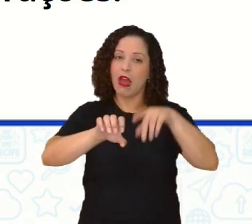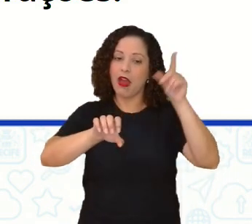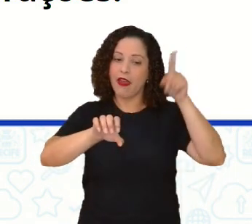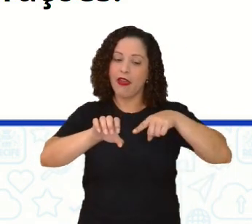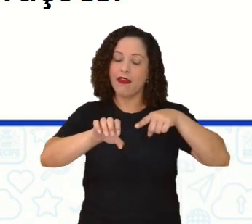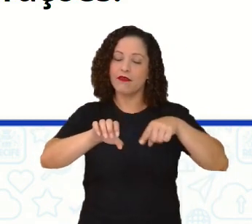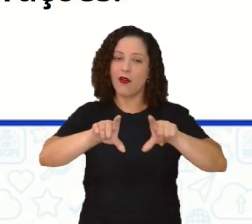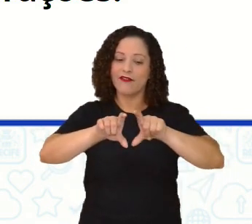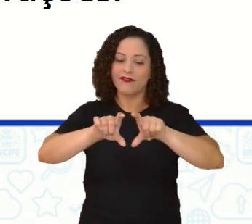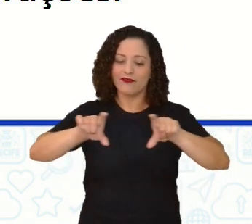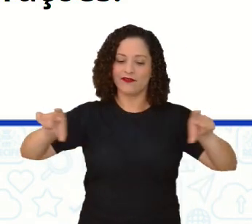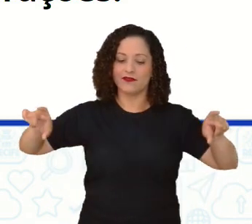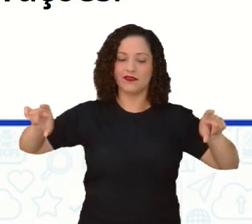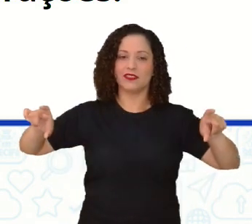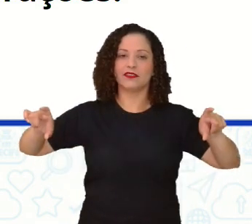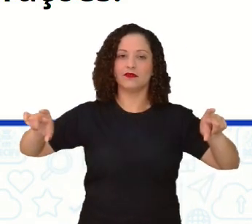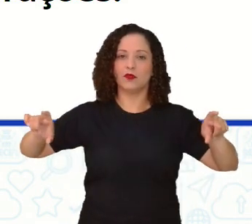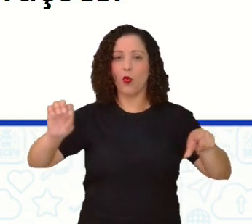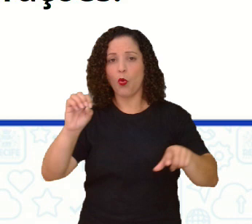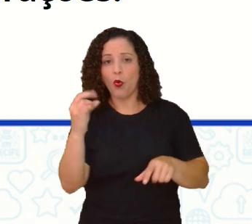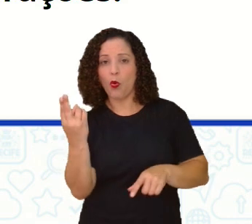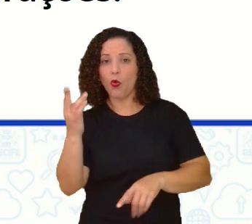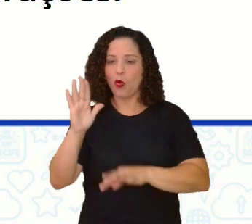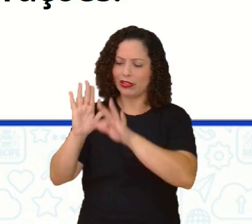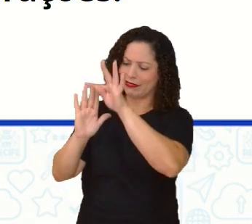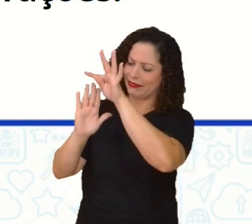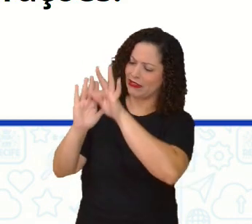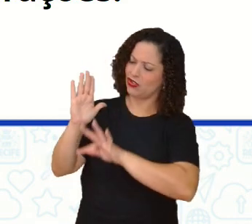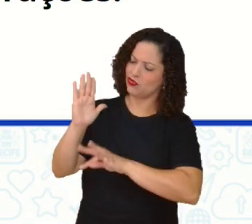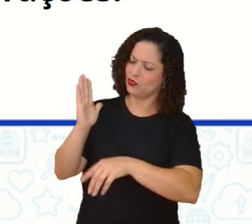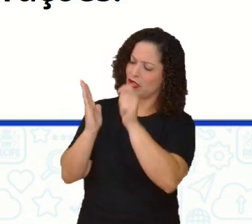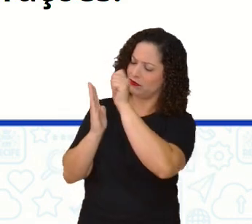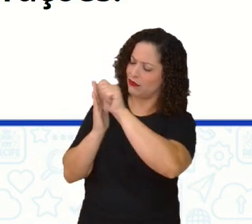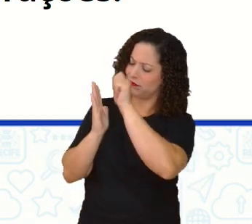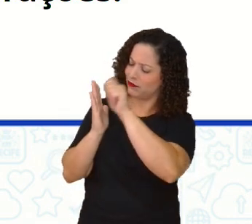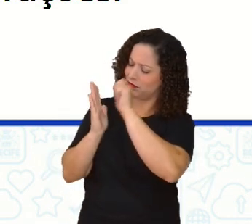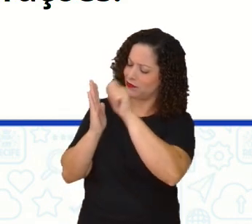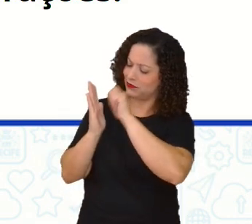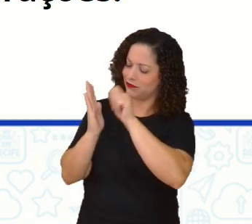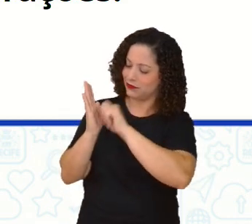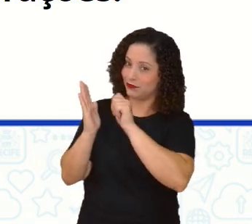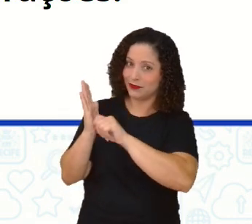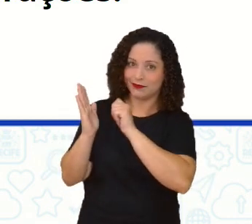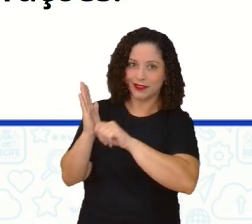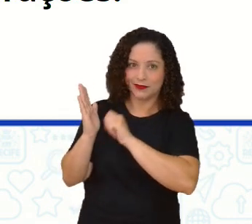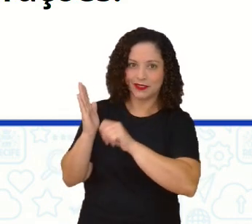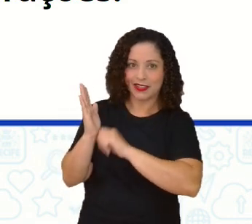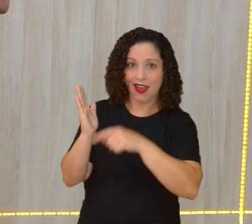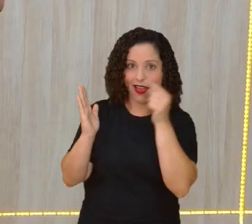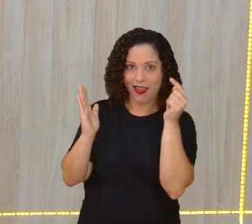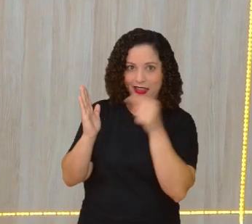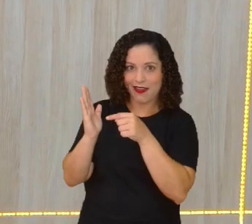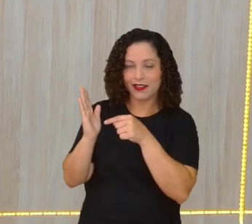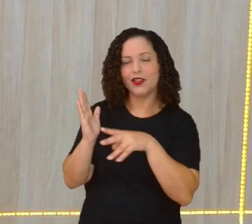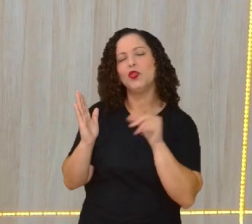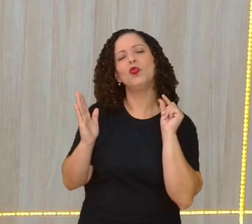uma oração, não é? Um texto, quando você está escrevendo, não é? Um texto,